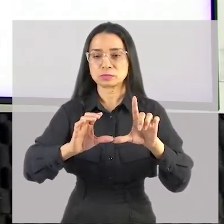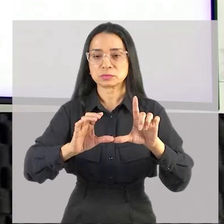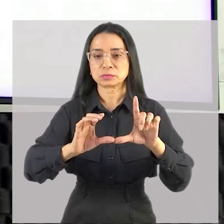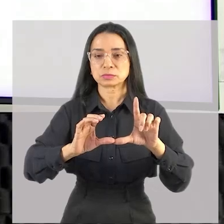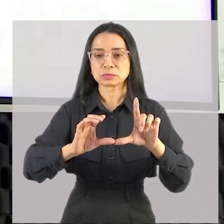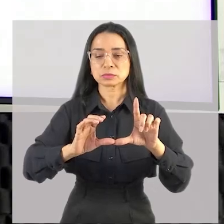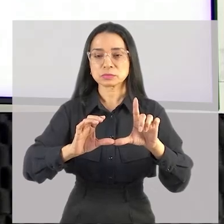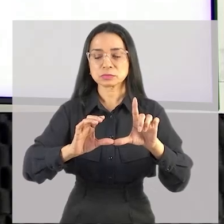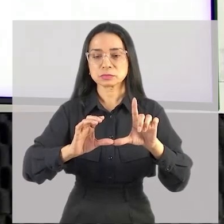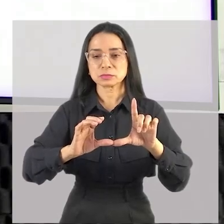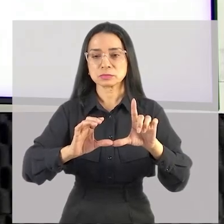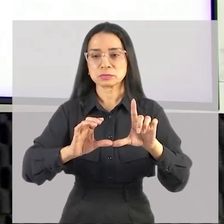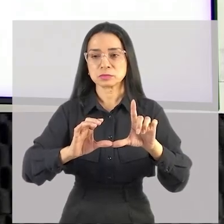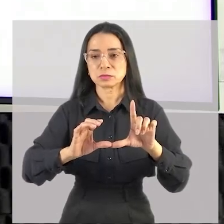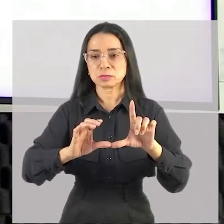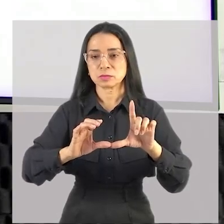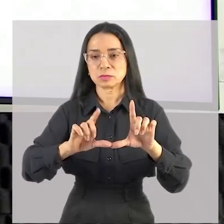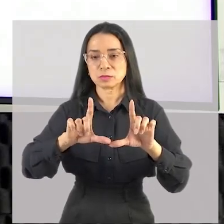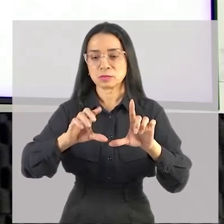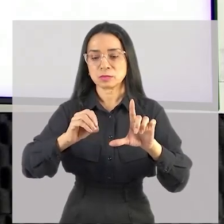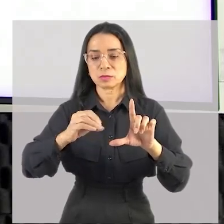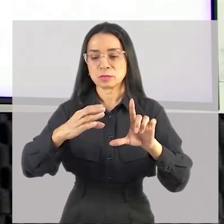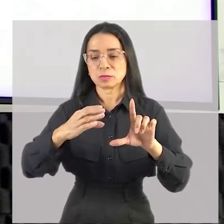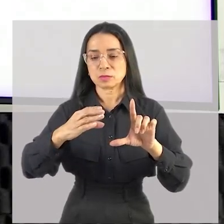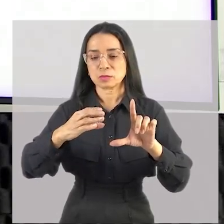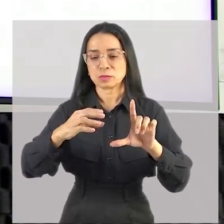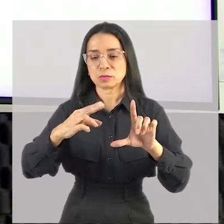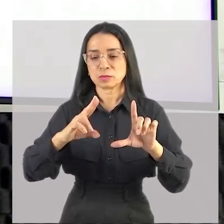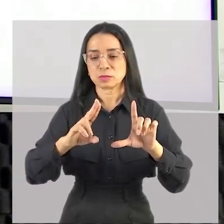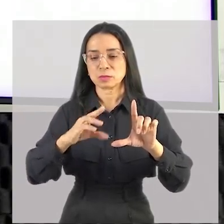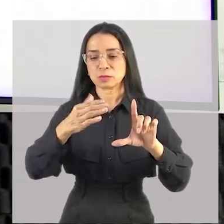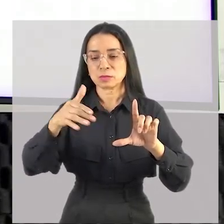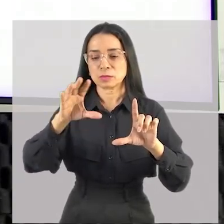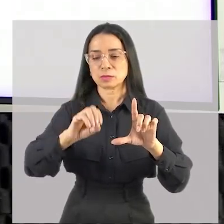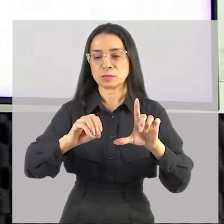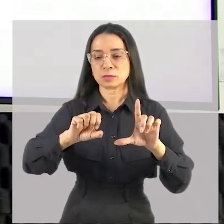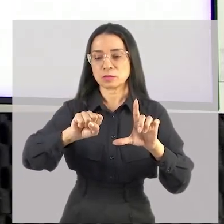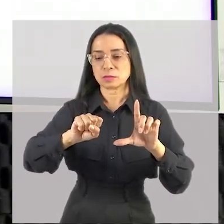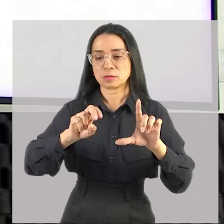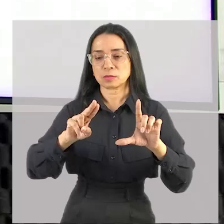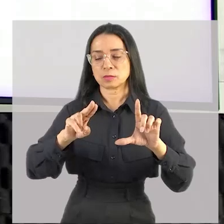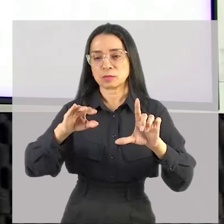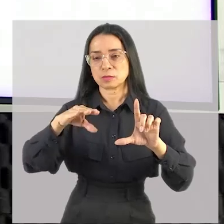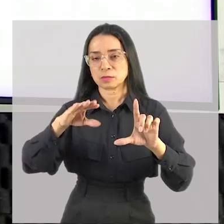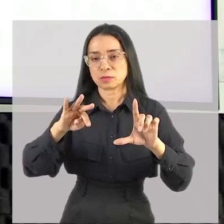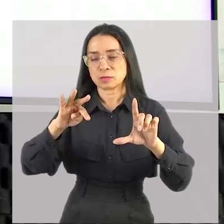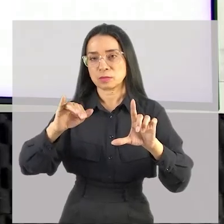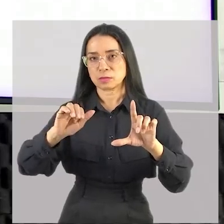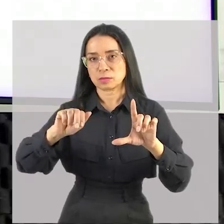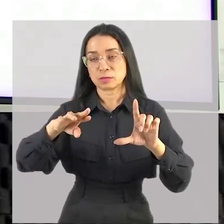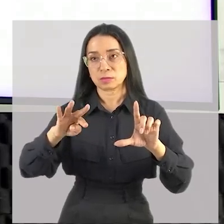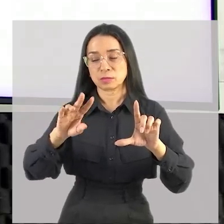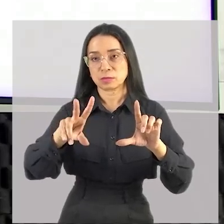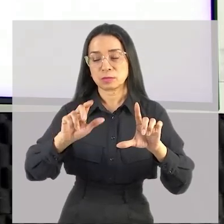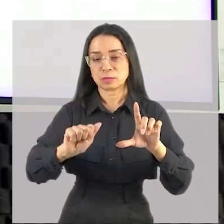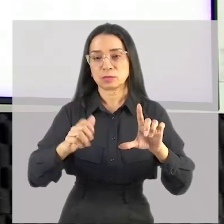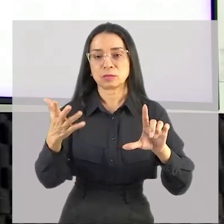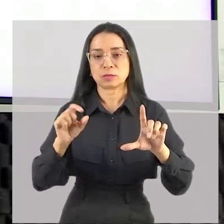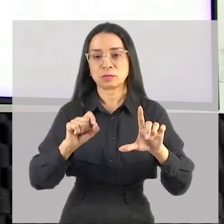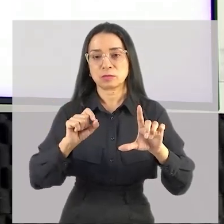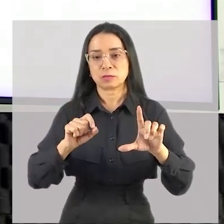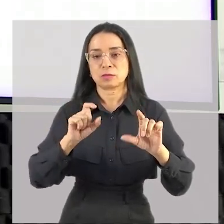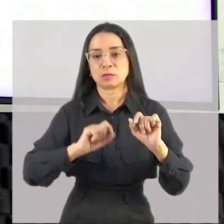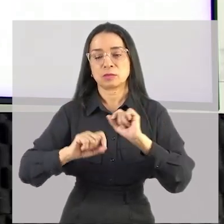locução substantiva. Locução substantiva é uma expressão com função de substantivo. A palavra não é substantivo, mas